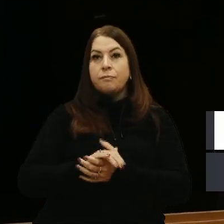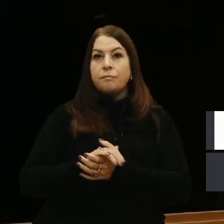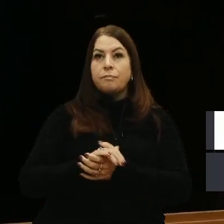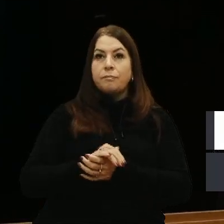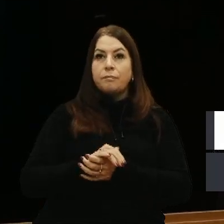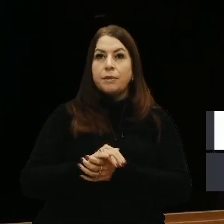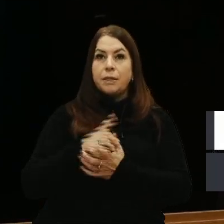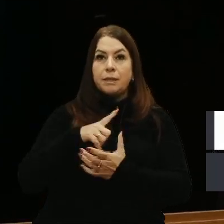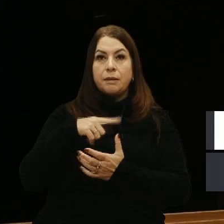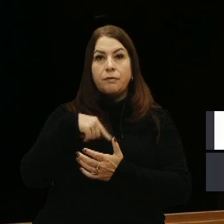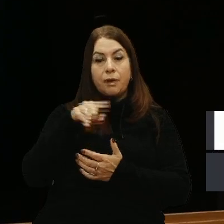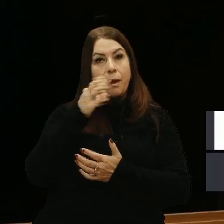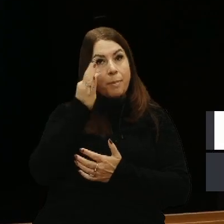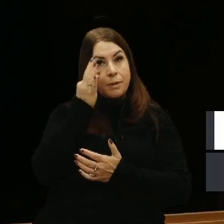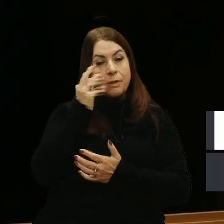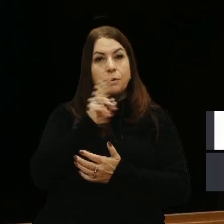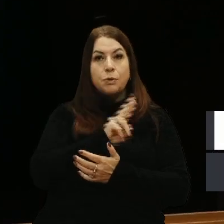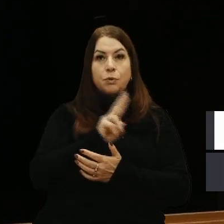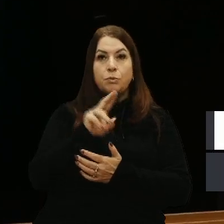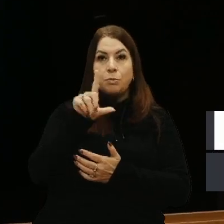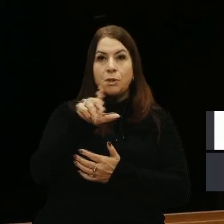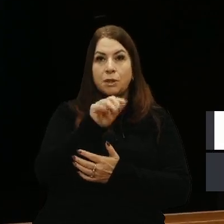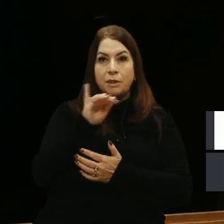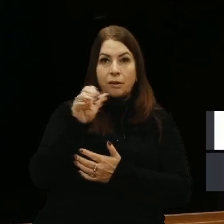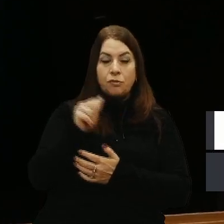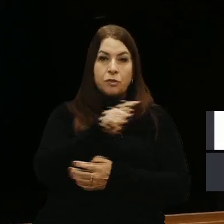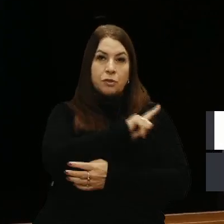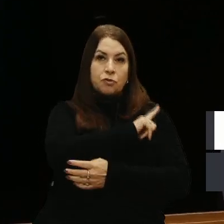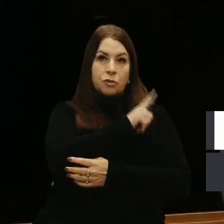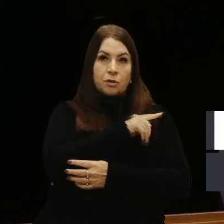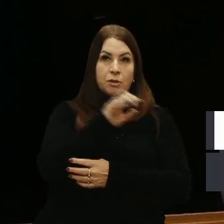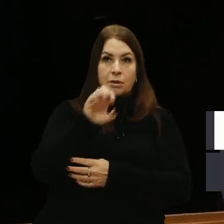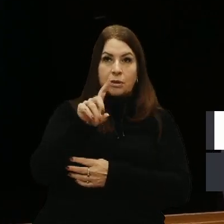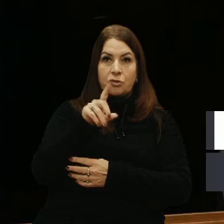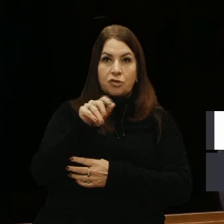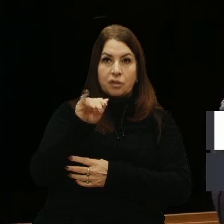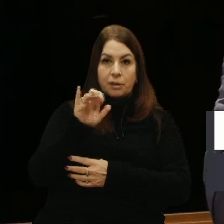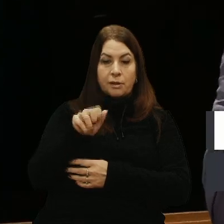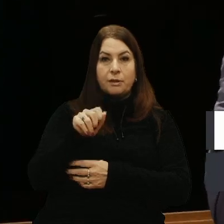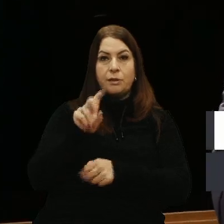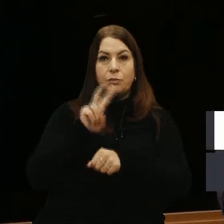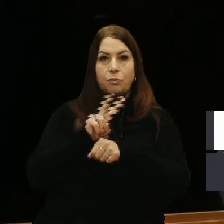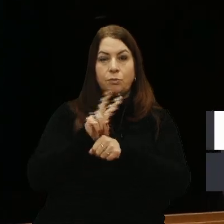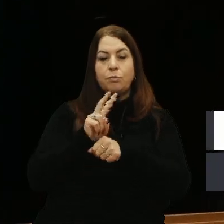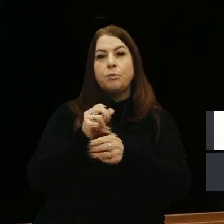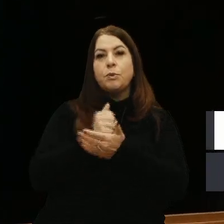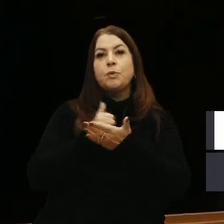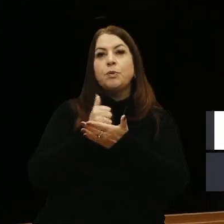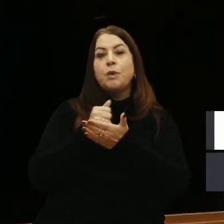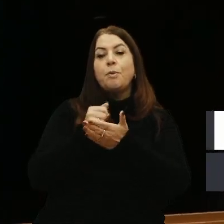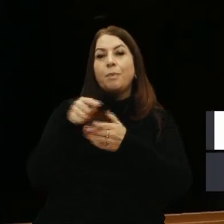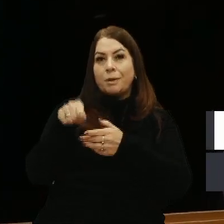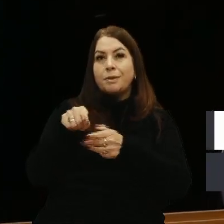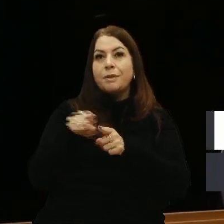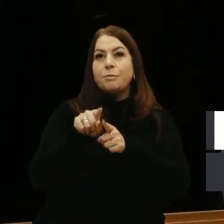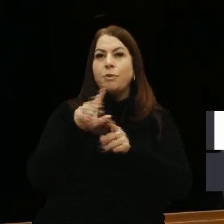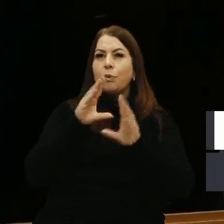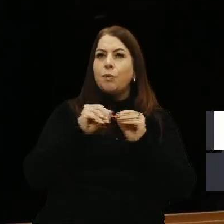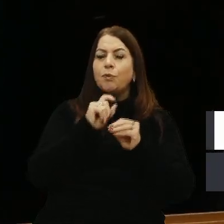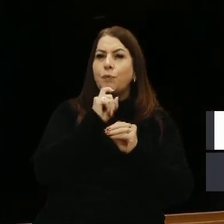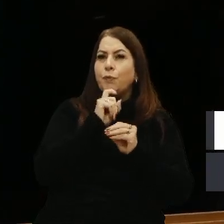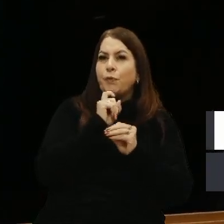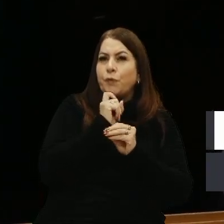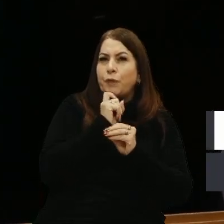quem esteve presente em nome da Letícia, que é a nossa gerente, e a Edileia, que é a diretora da Proteção Social Básica, porque nós tínhamos uma noite fria